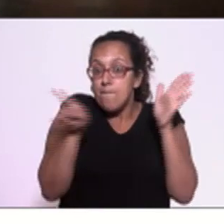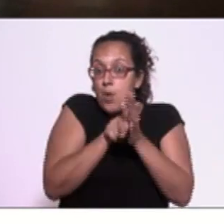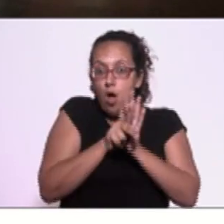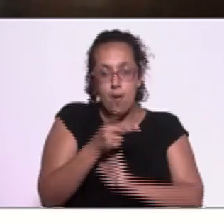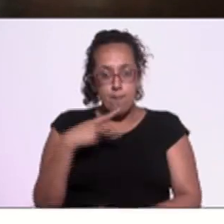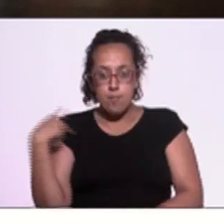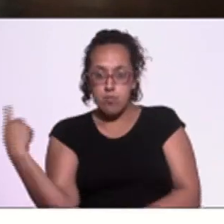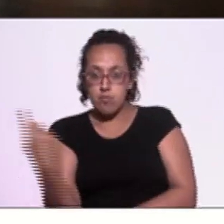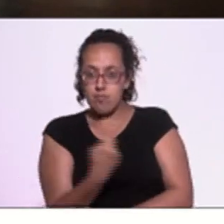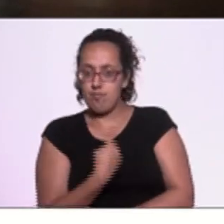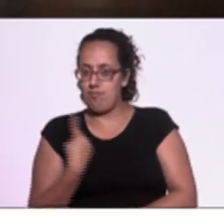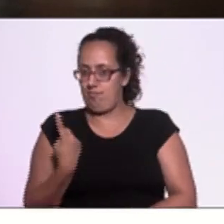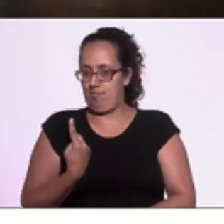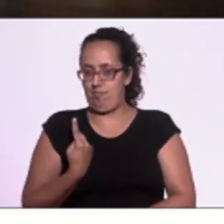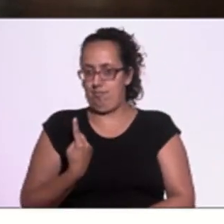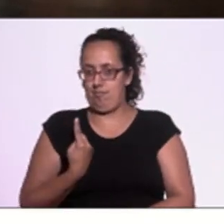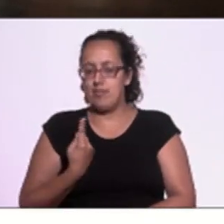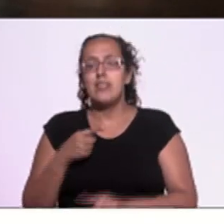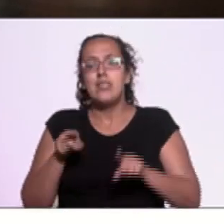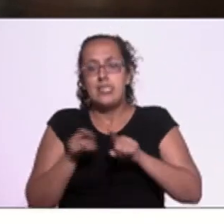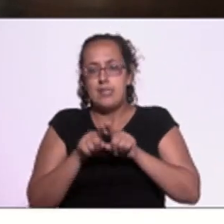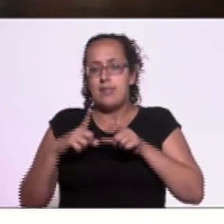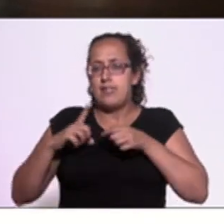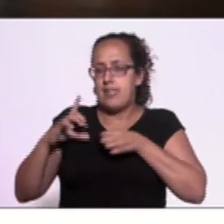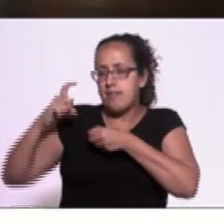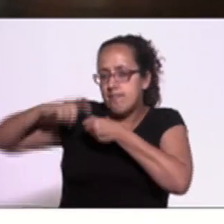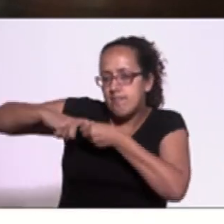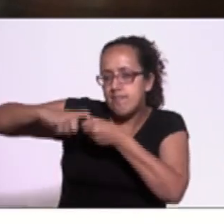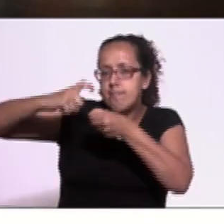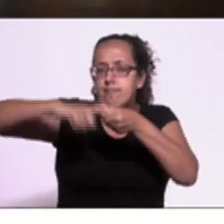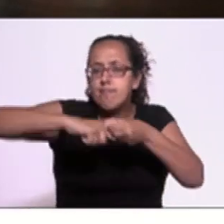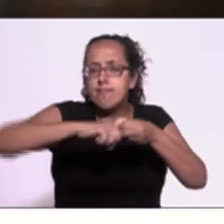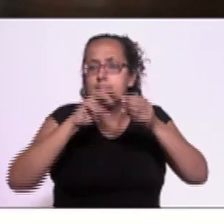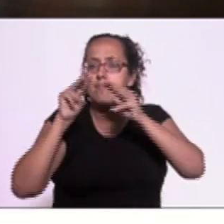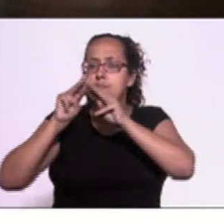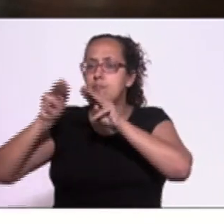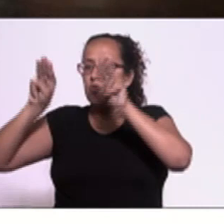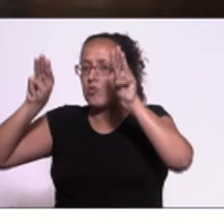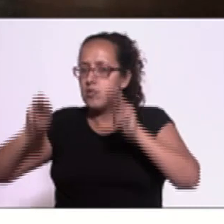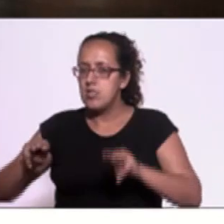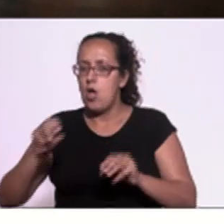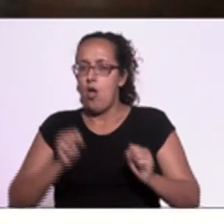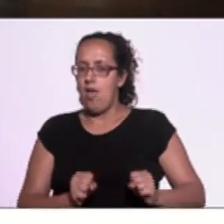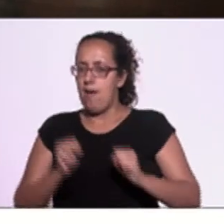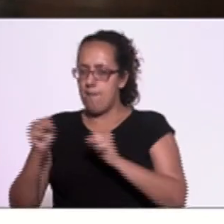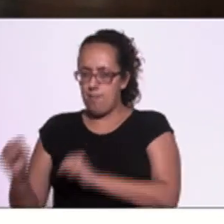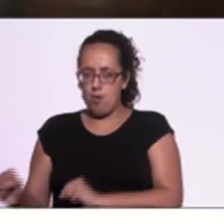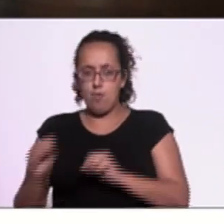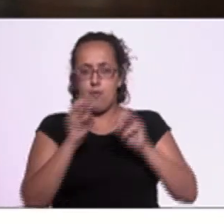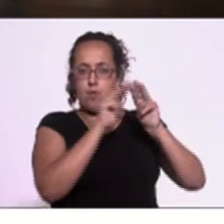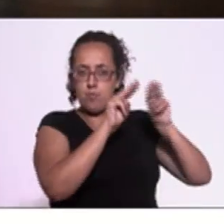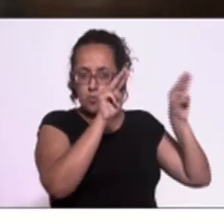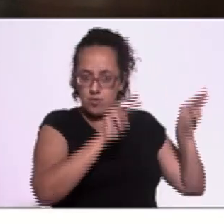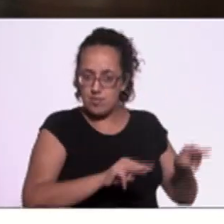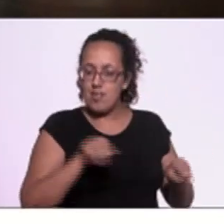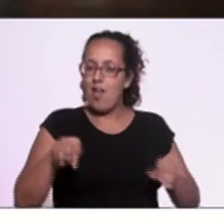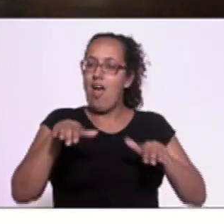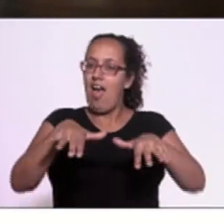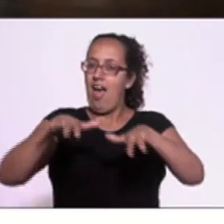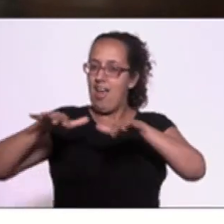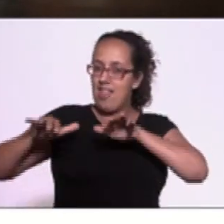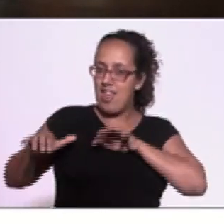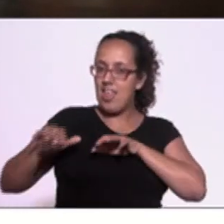próprios. Realizamos parcerias com o Museu da República, Museu Casa de Benjamin Constant, Alerj e TV